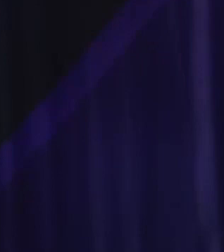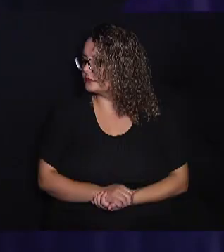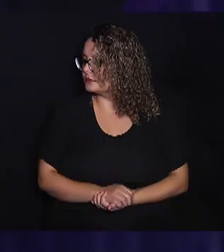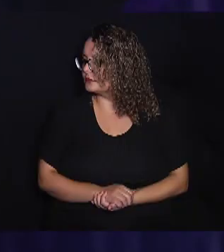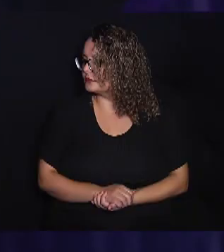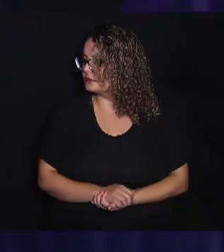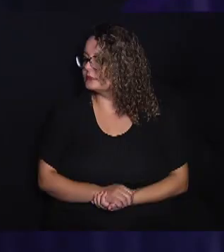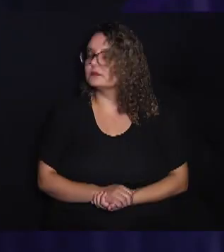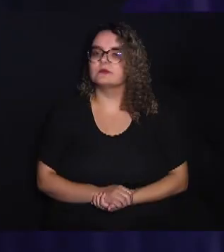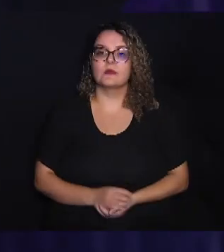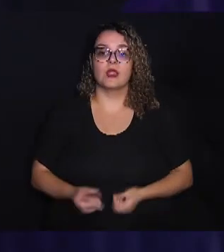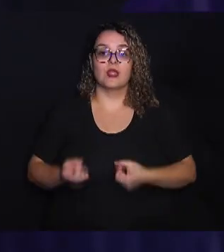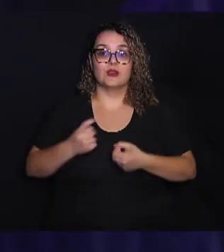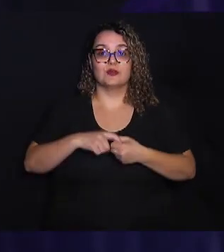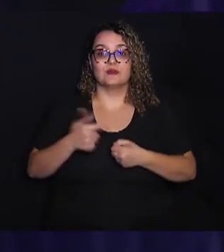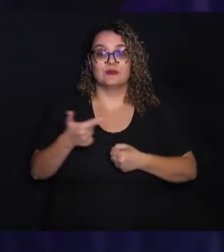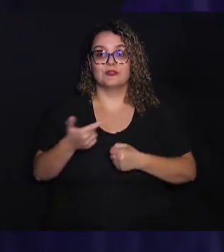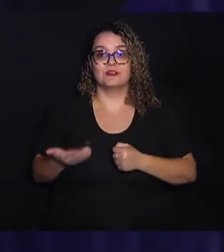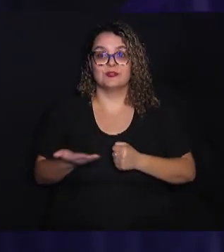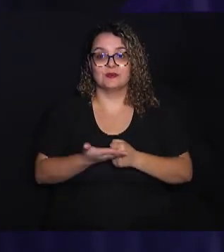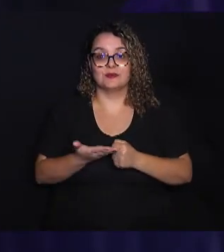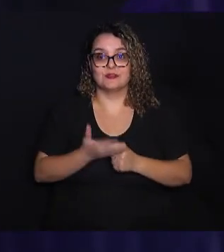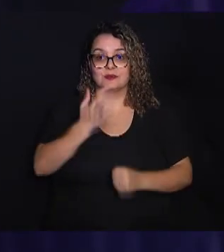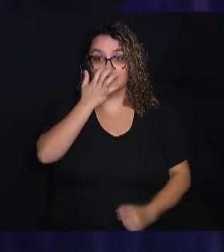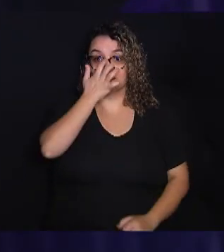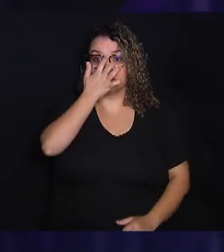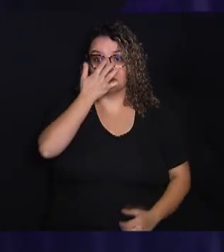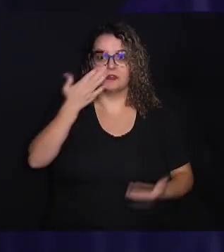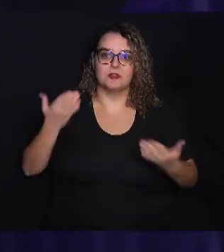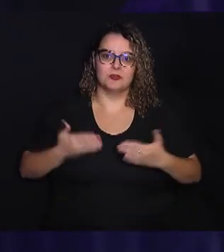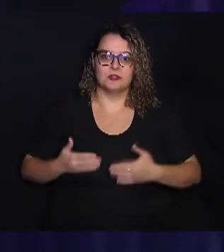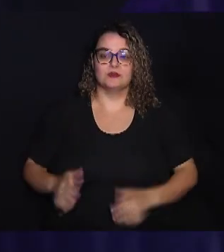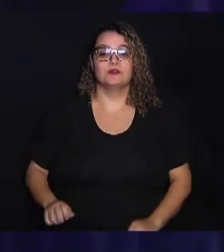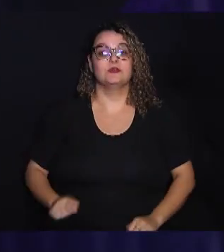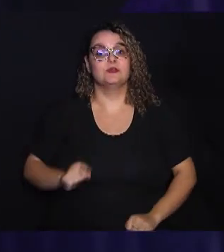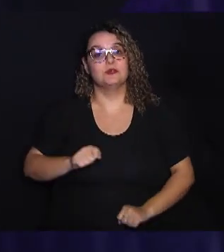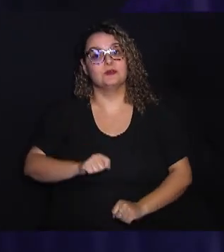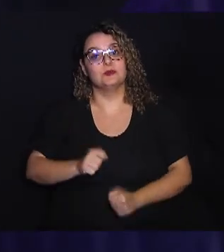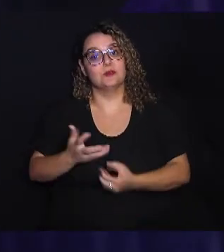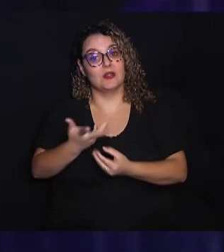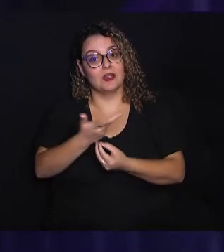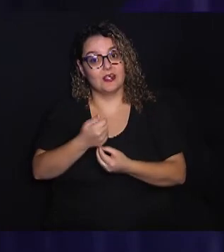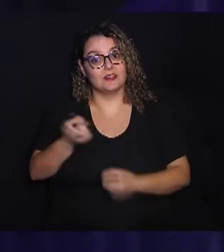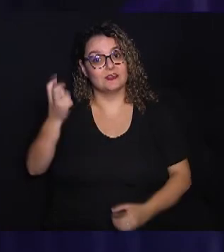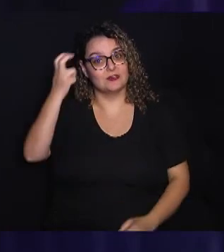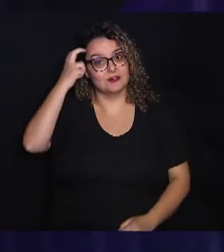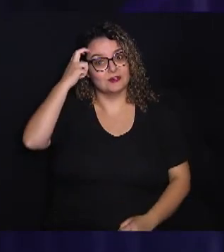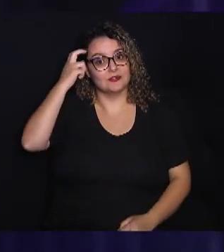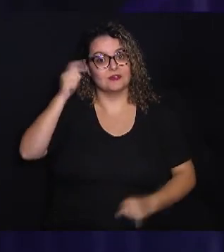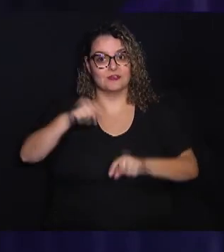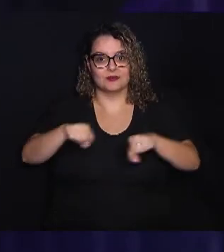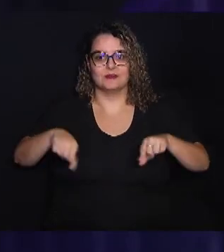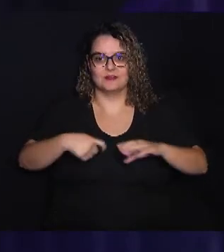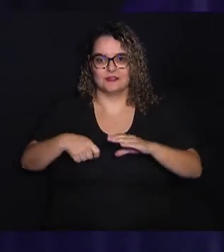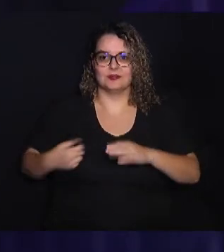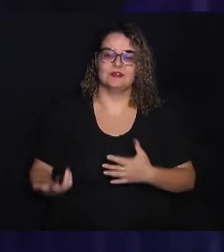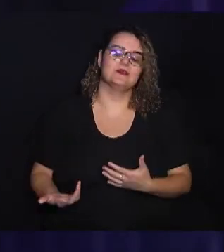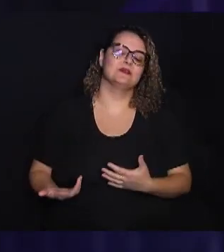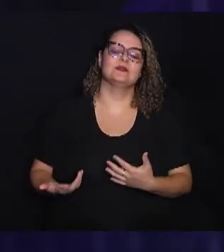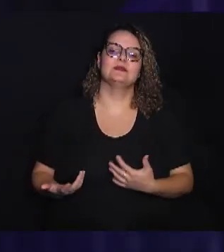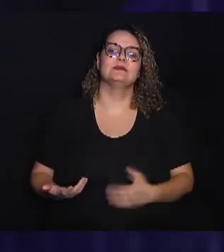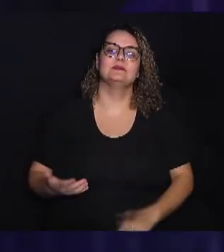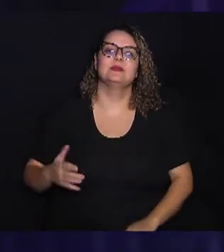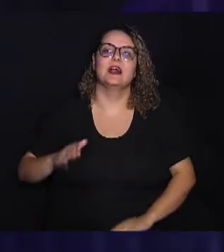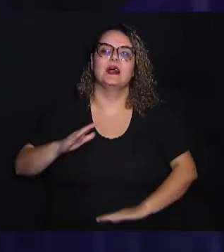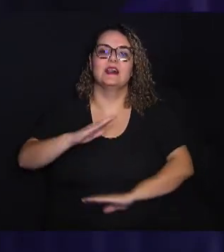De volta para o segundo bloco, hoje aqui no Artes e Cultura, no Estúdio Câmara Artes e Cultura, falando de artes inclusivas. A